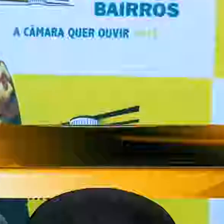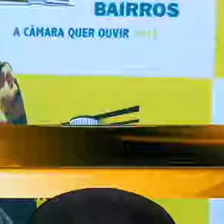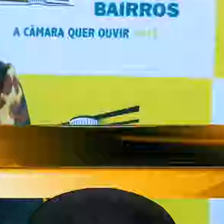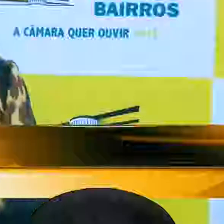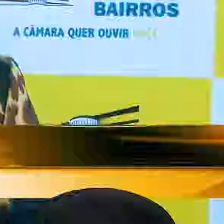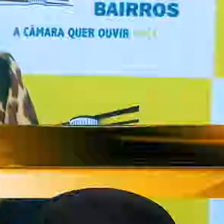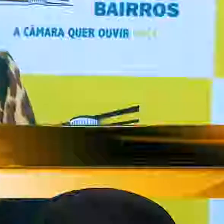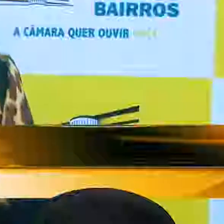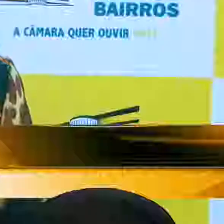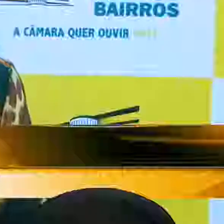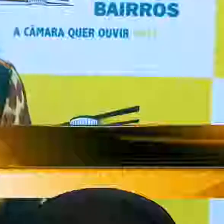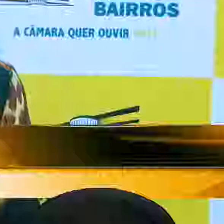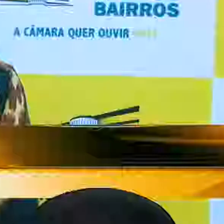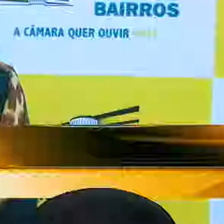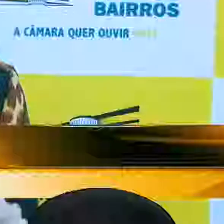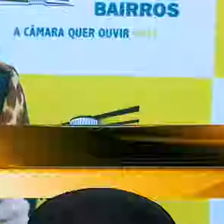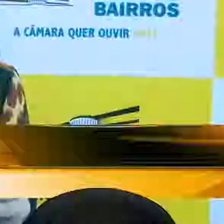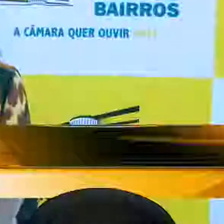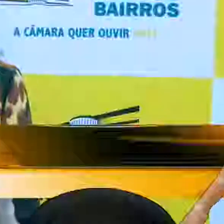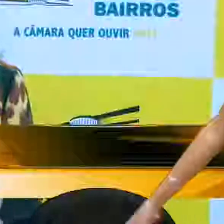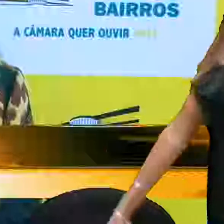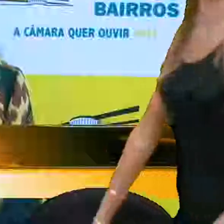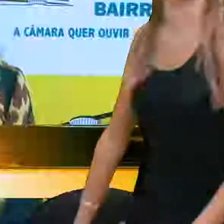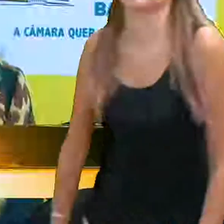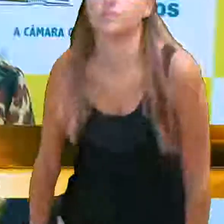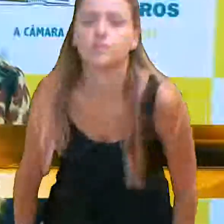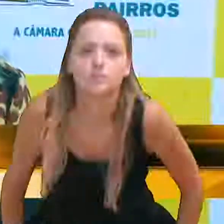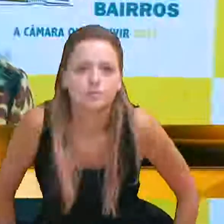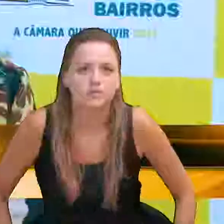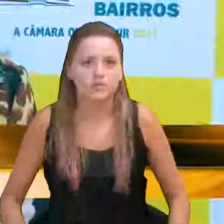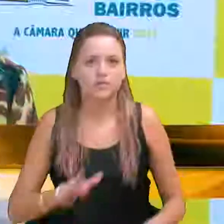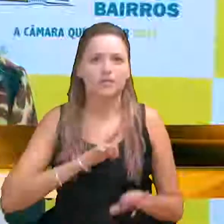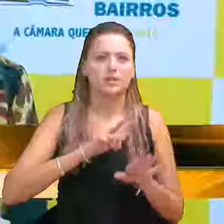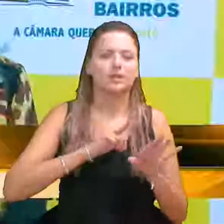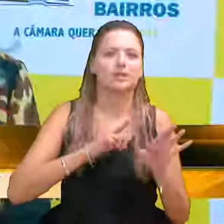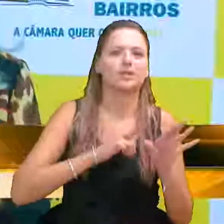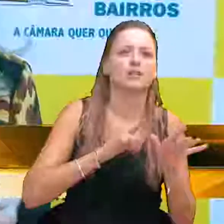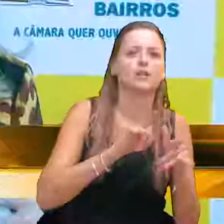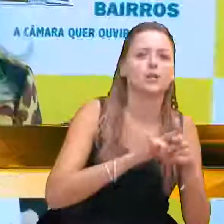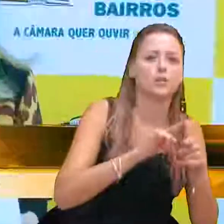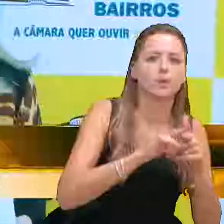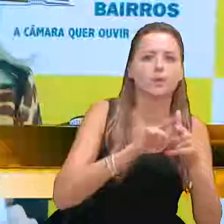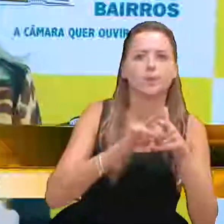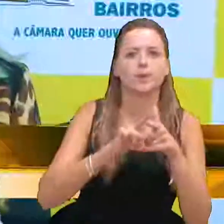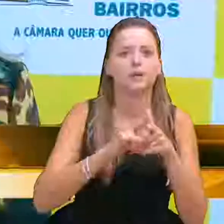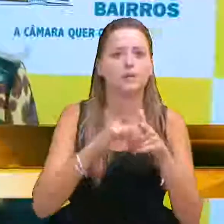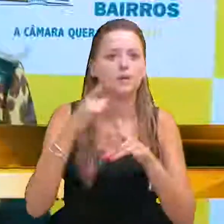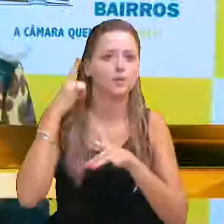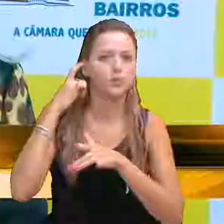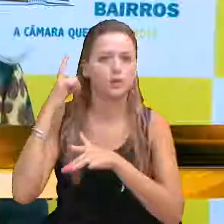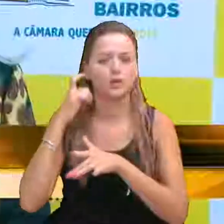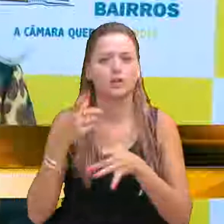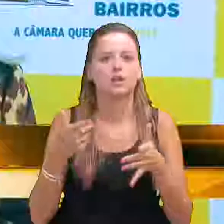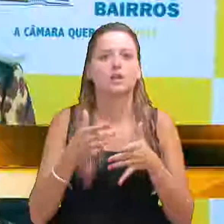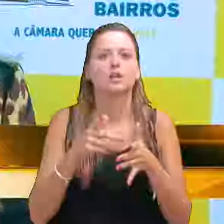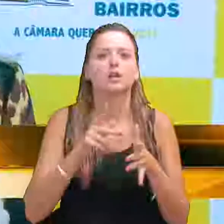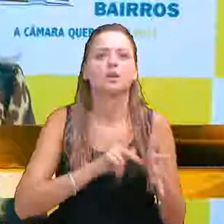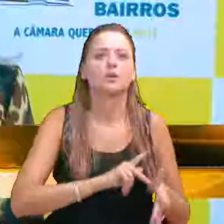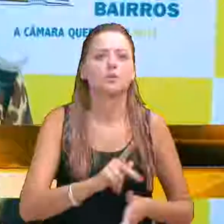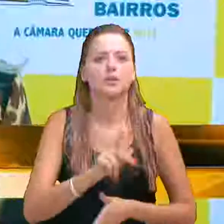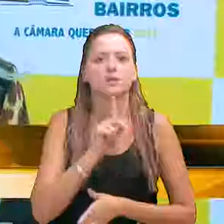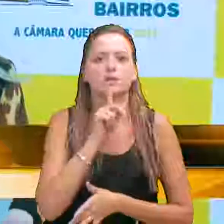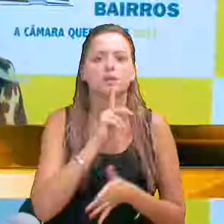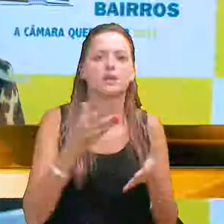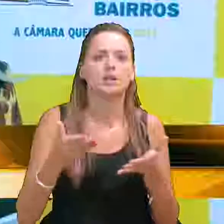Estamos com a sessão temporariamente suspensa por um problema técnico na parte do áudio. Em minutos, o presidente Alberto Meneguzzi volta